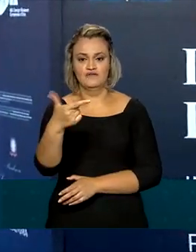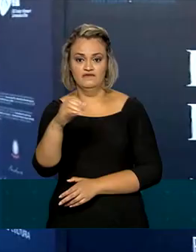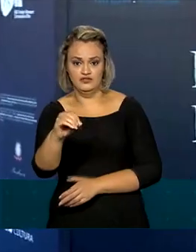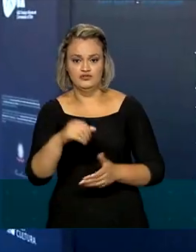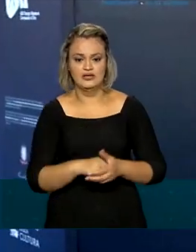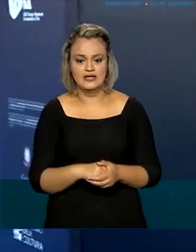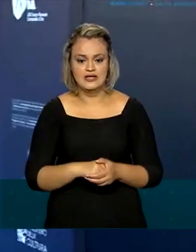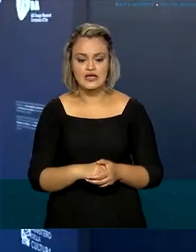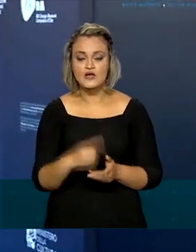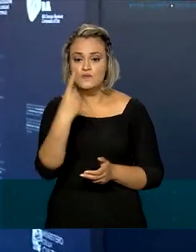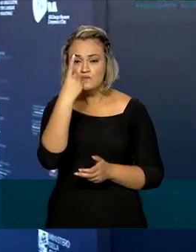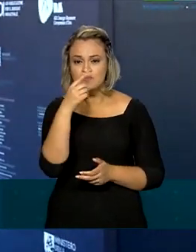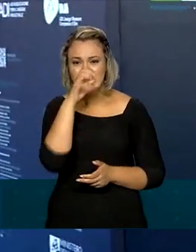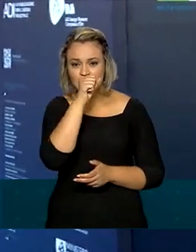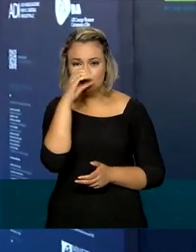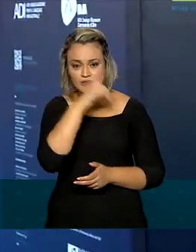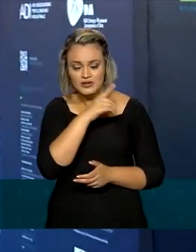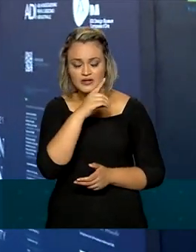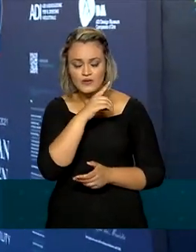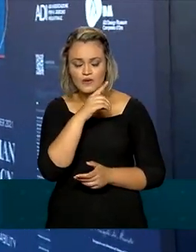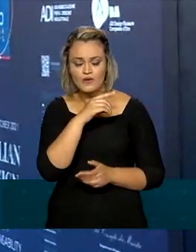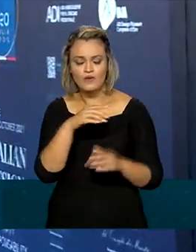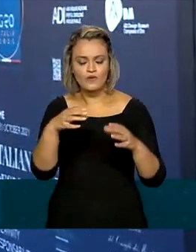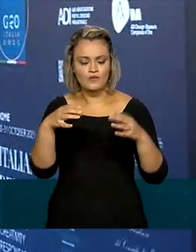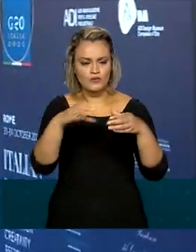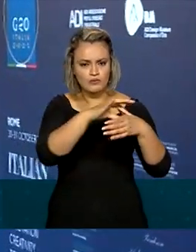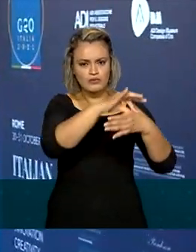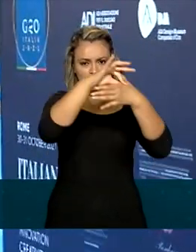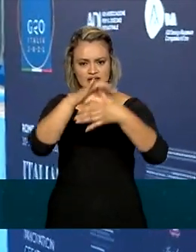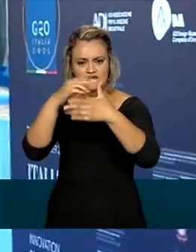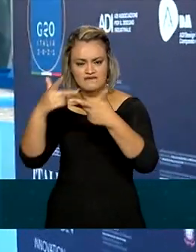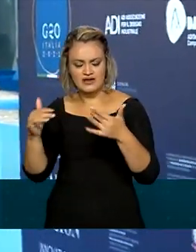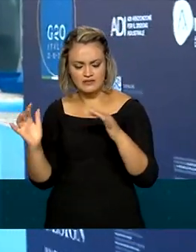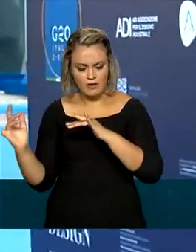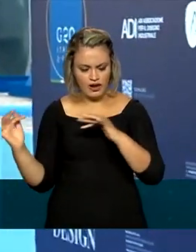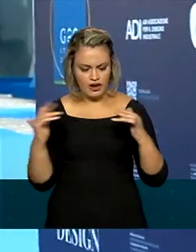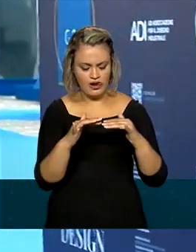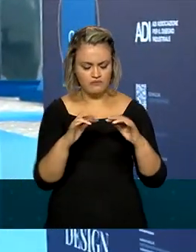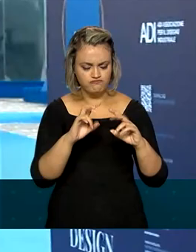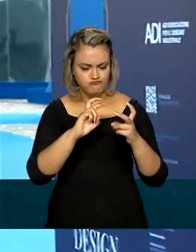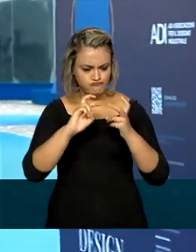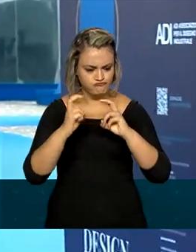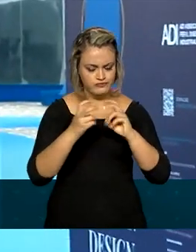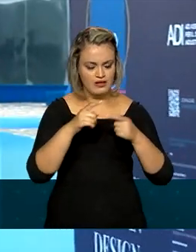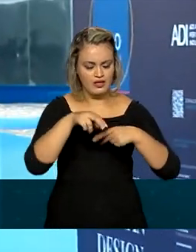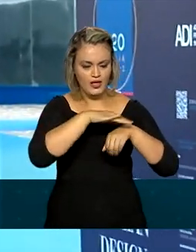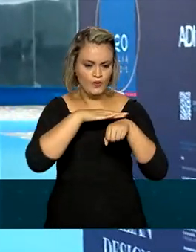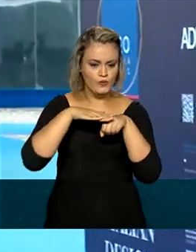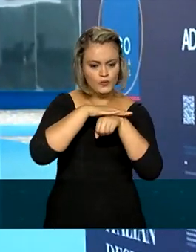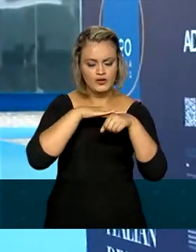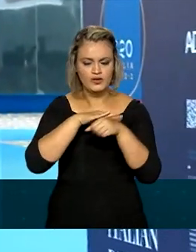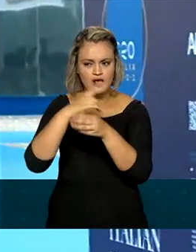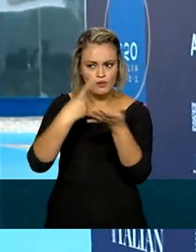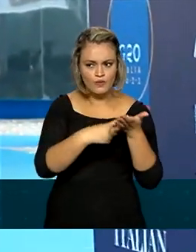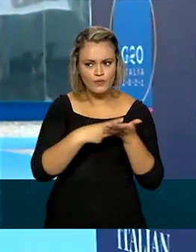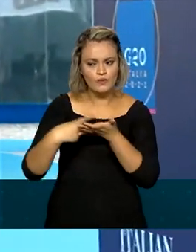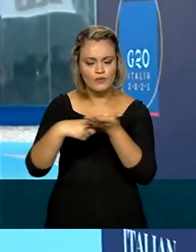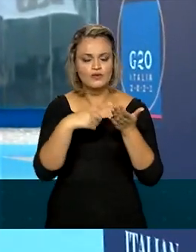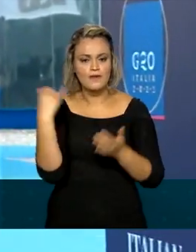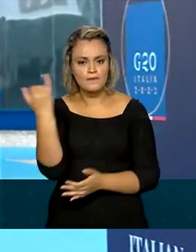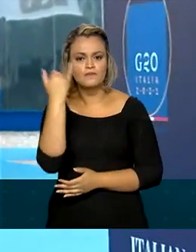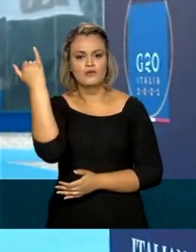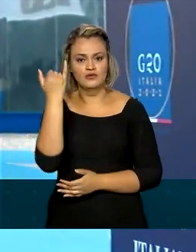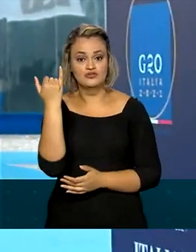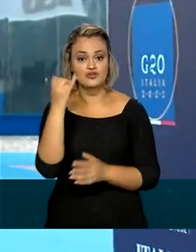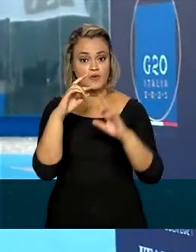semana, lideranças mundiais ficam frente a frente, debatem e fecham acordos bilaterais tão importantes quanto